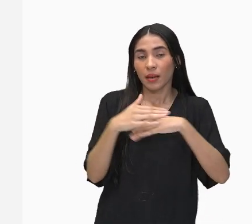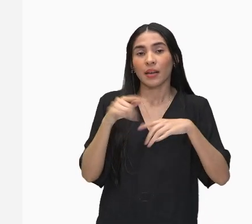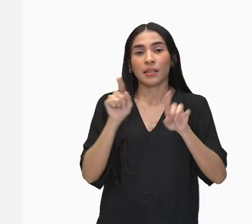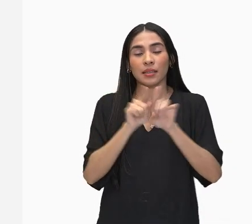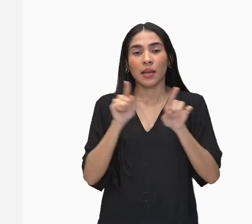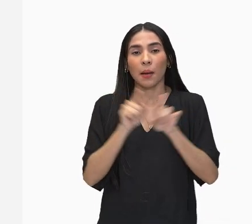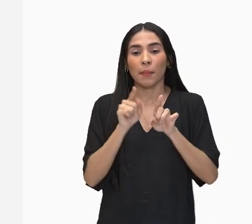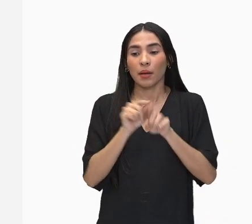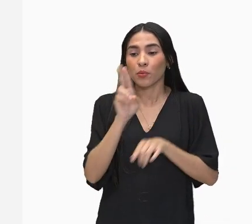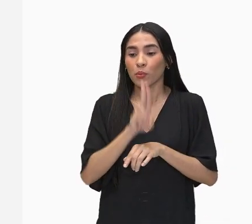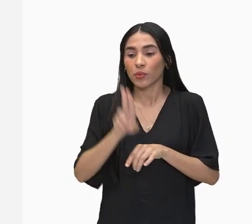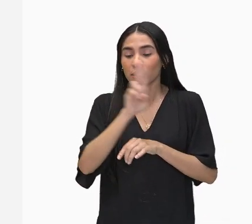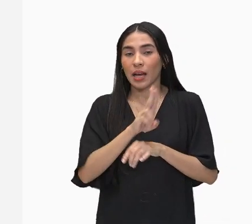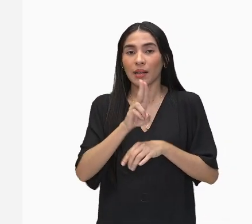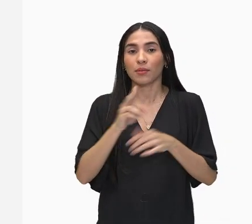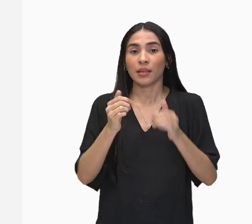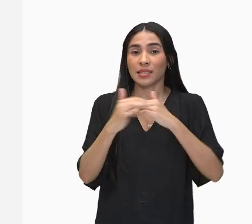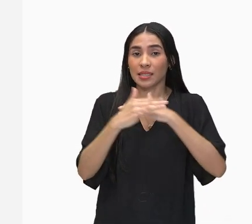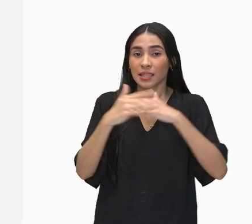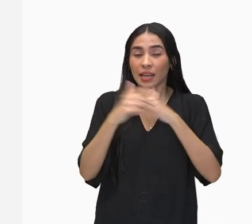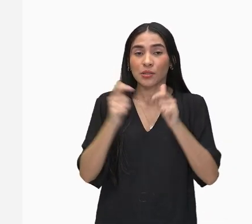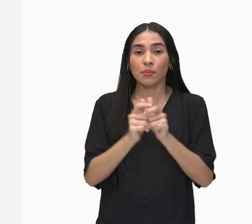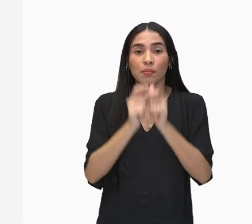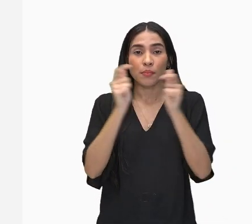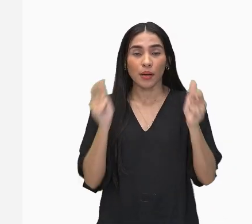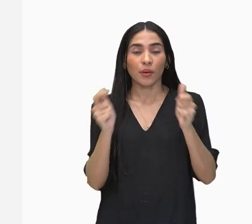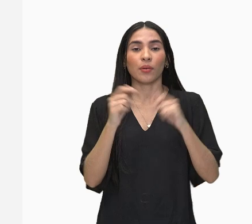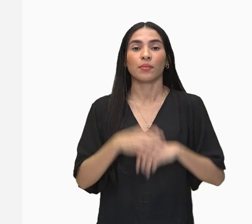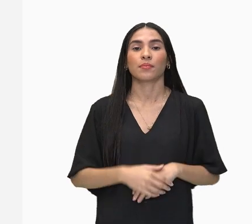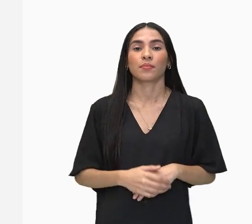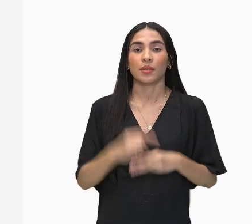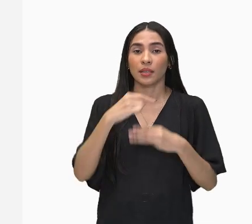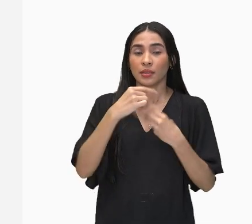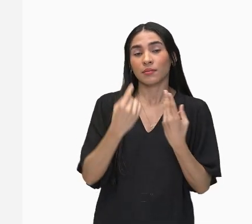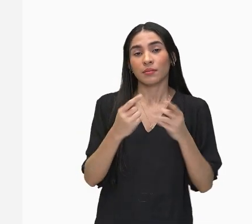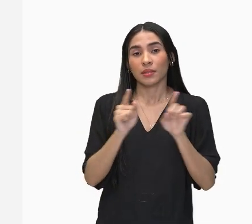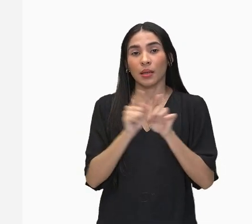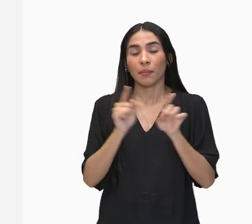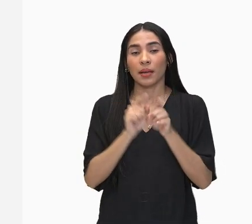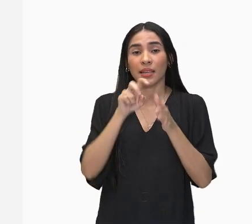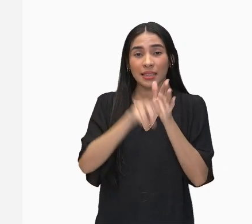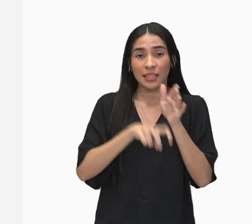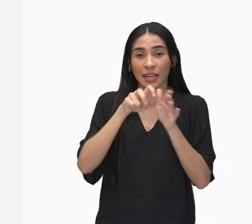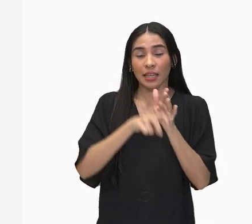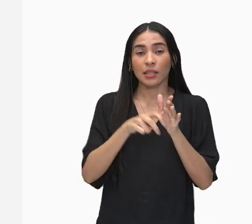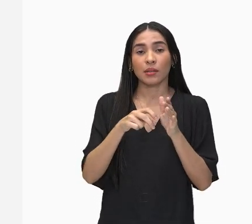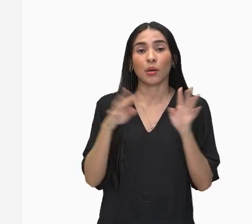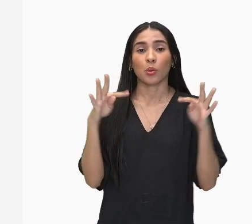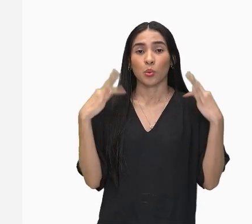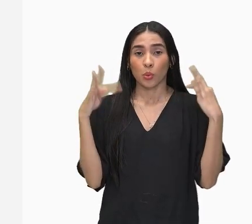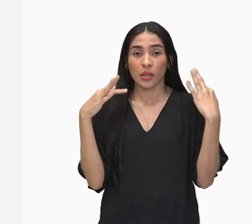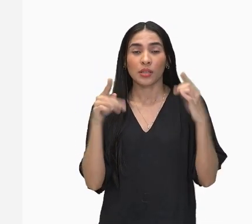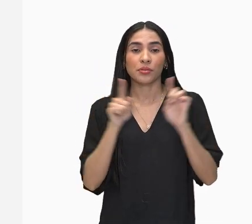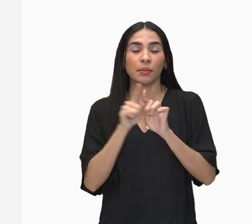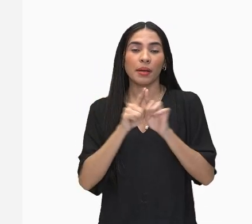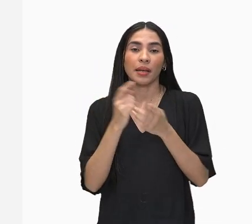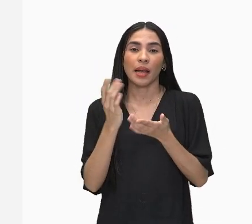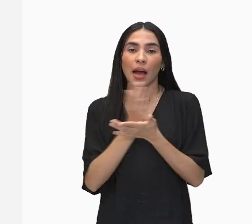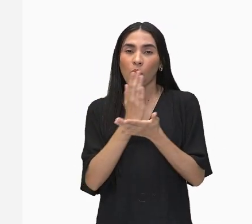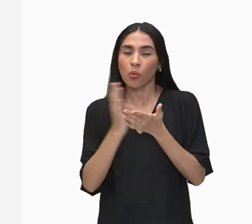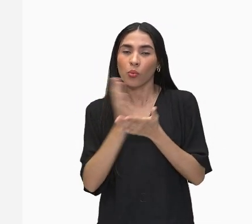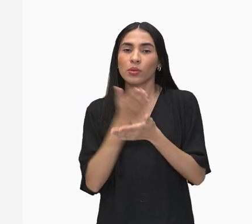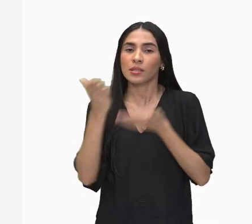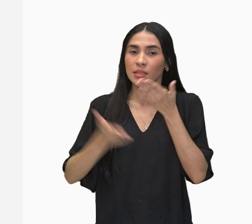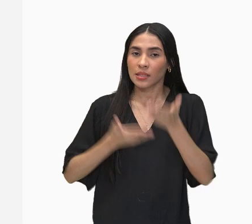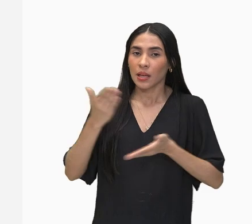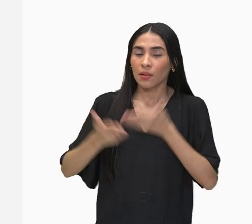em grandes cidades, e ele vai incluir os trens turísticos e alguns serviços intermunicipais. Mas